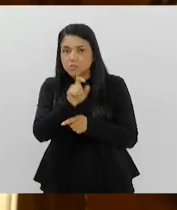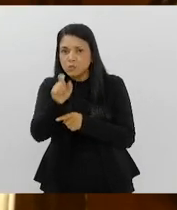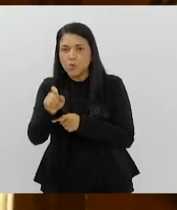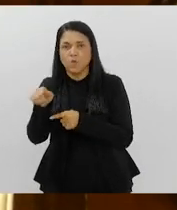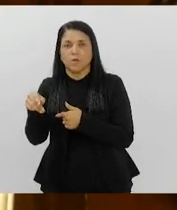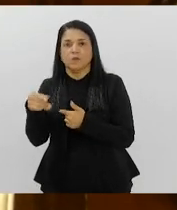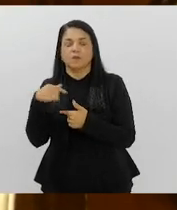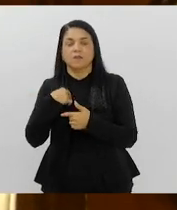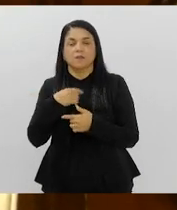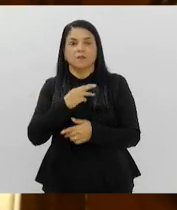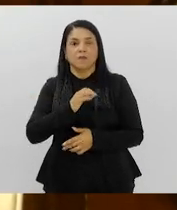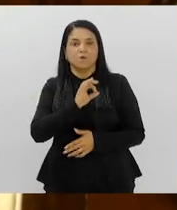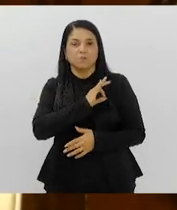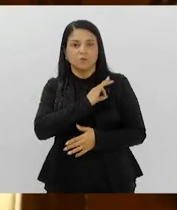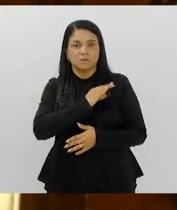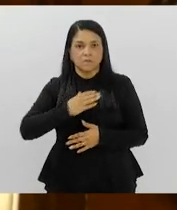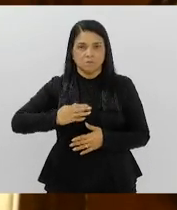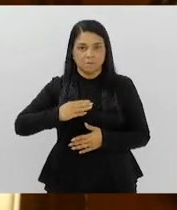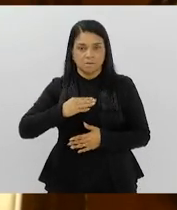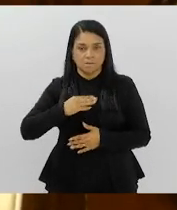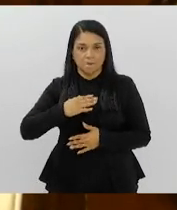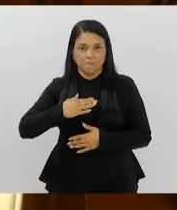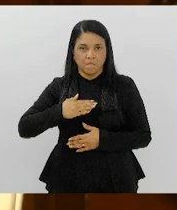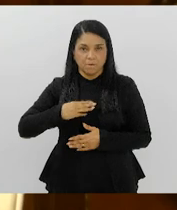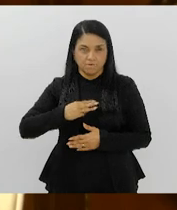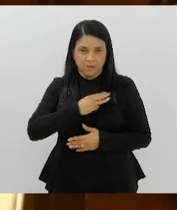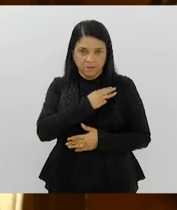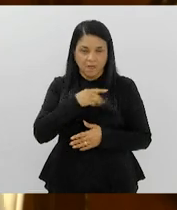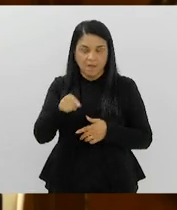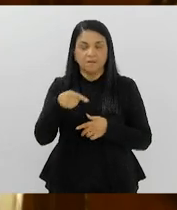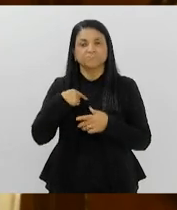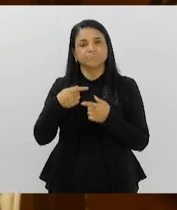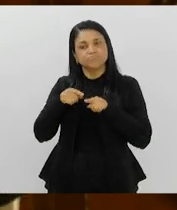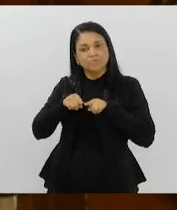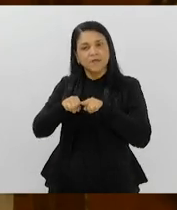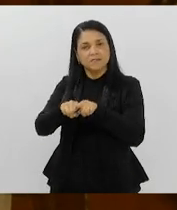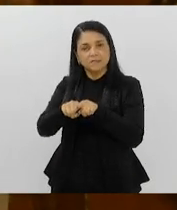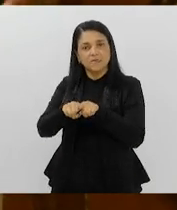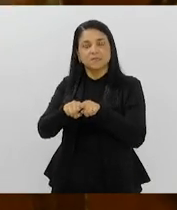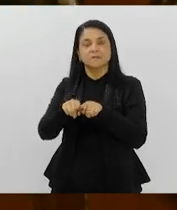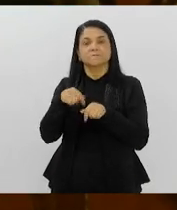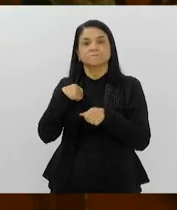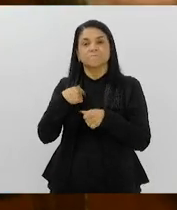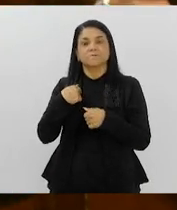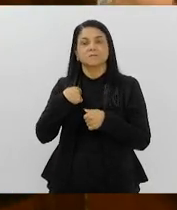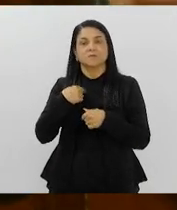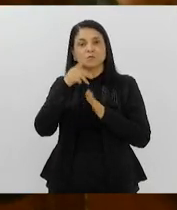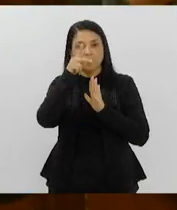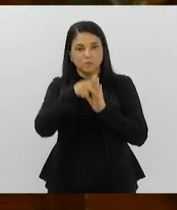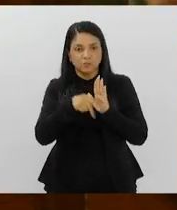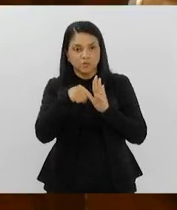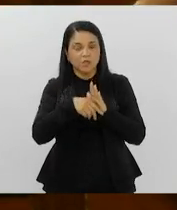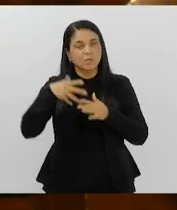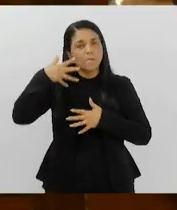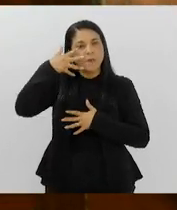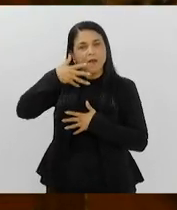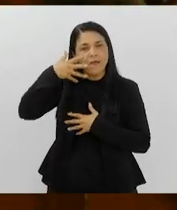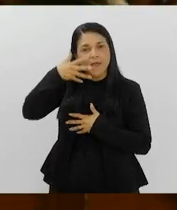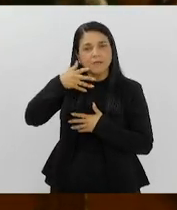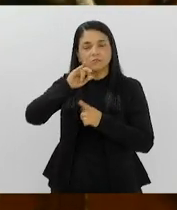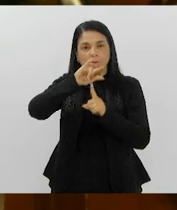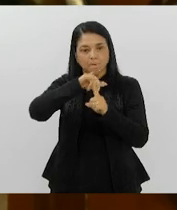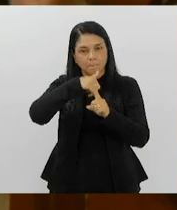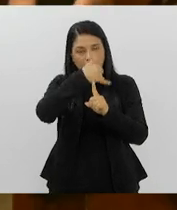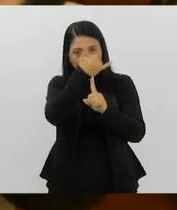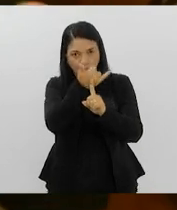Militar, a Coronel Ana Cássia, sempre parceira da gente nesse projeto, E a Polícia Militar chega para eles com palestra falando sobre o bullying,